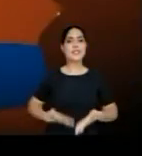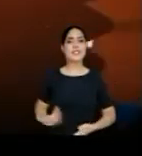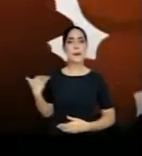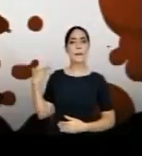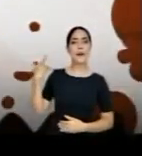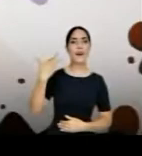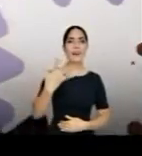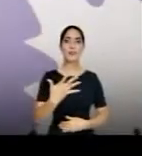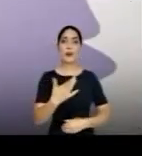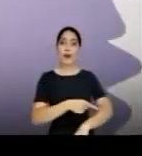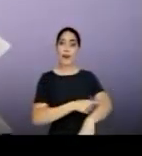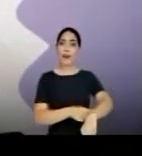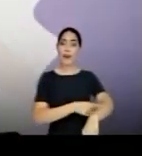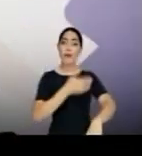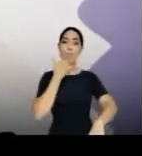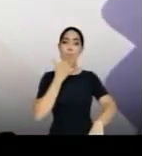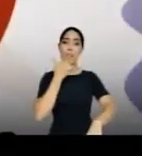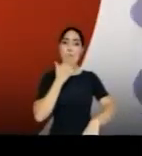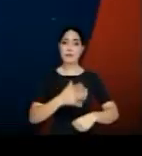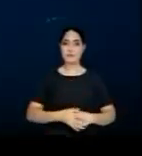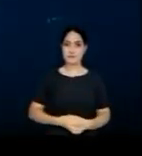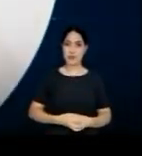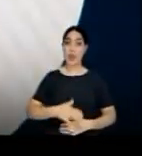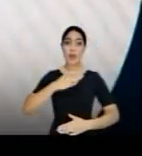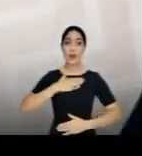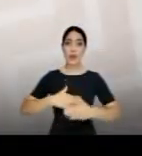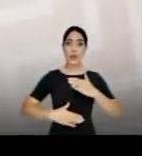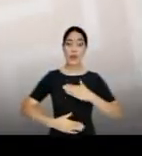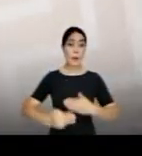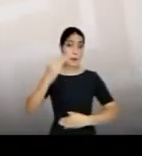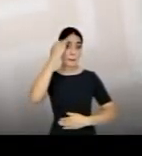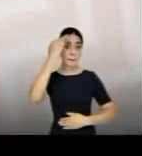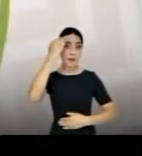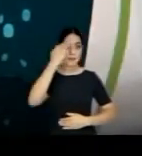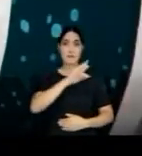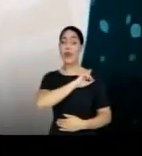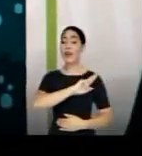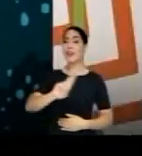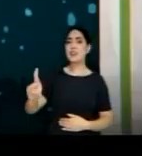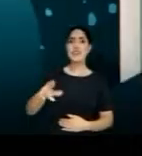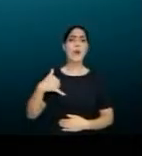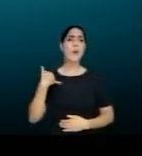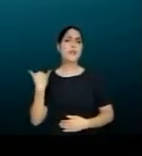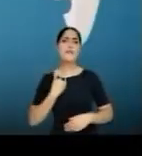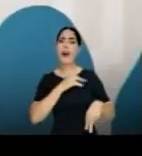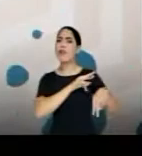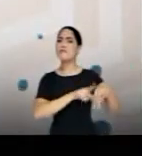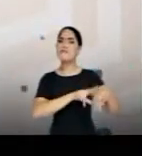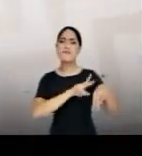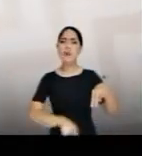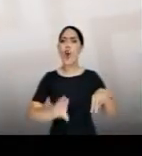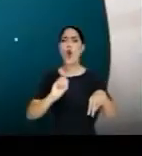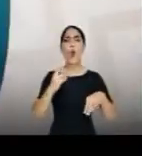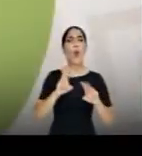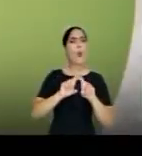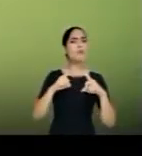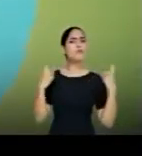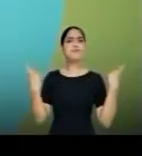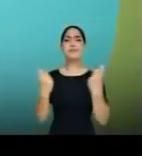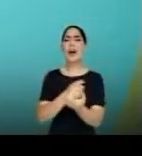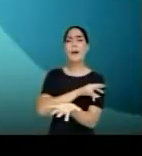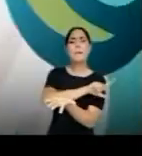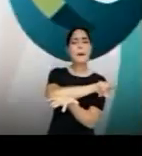da pele, a condição física ou mental, a religião, a idade, o gênero, a orientação sexual